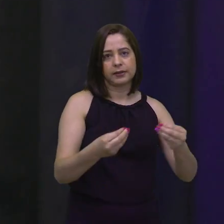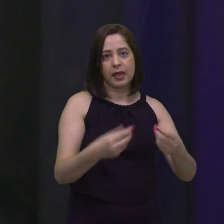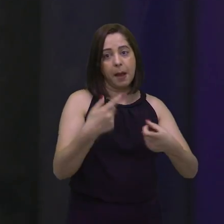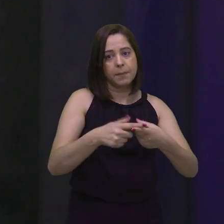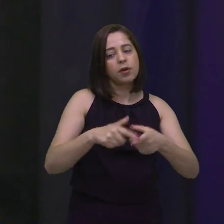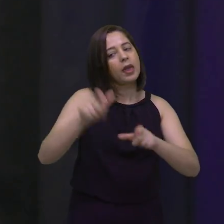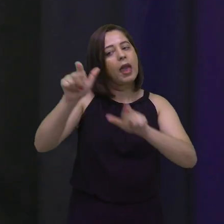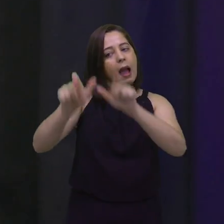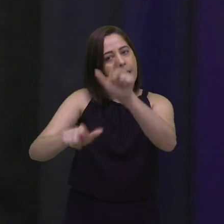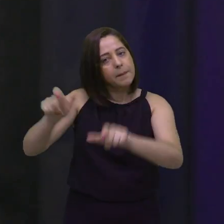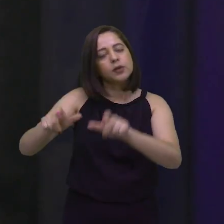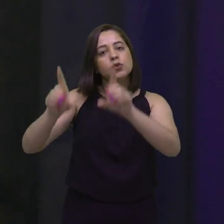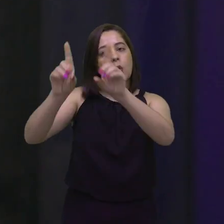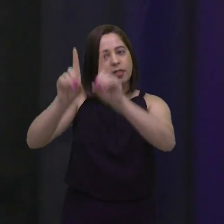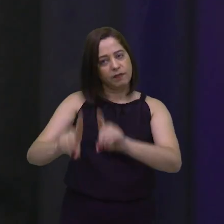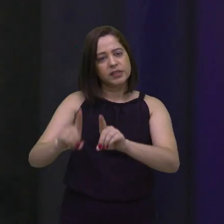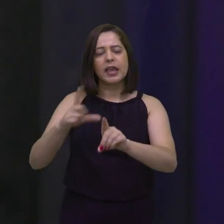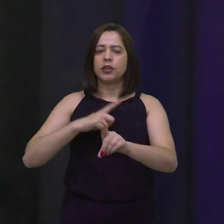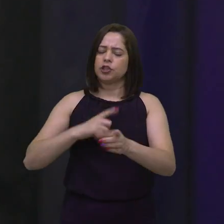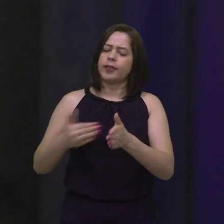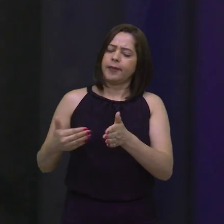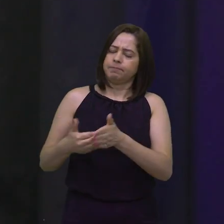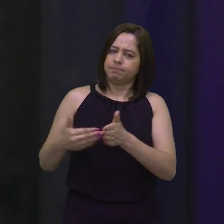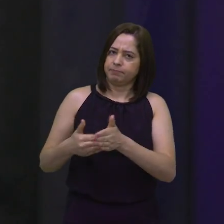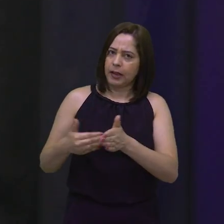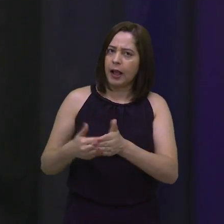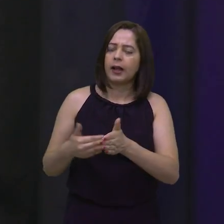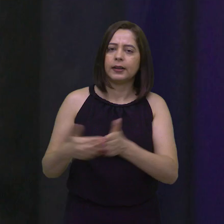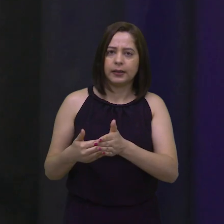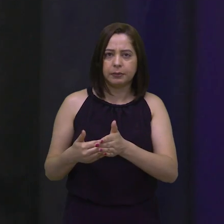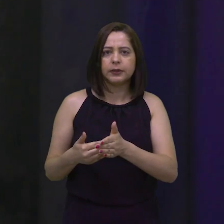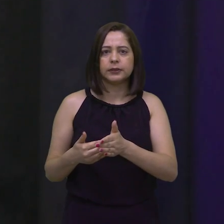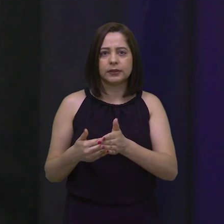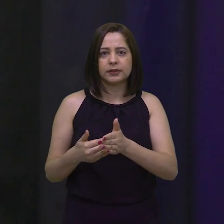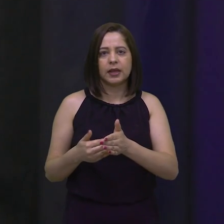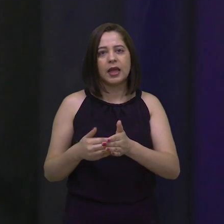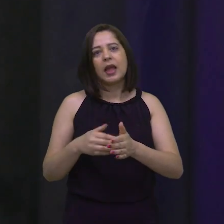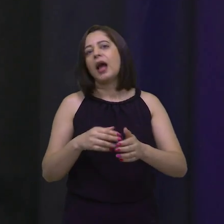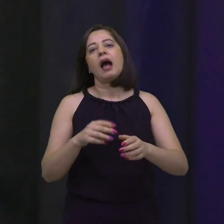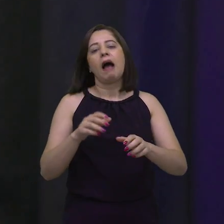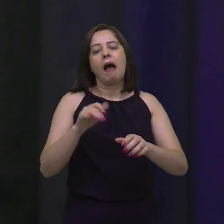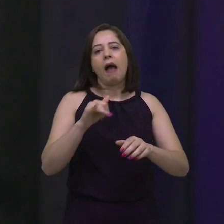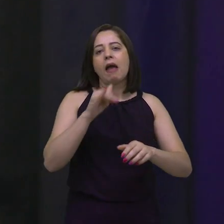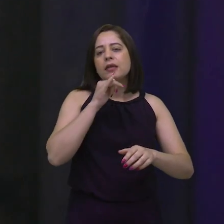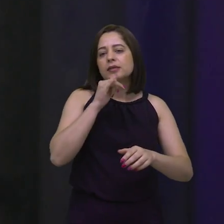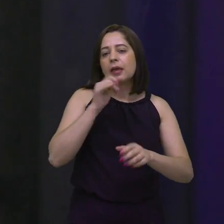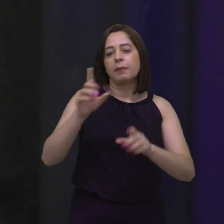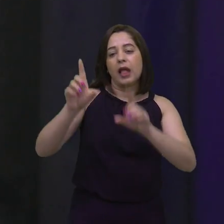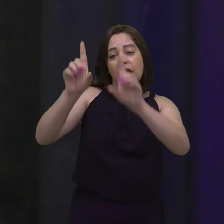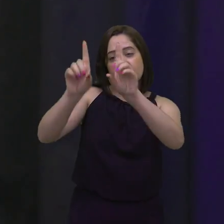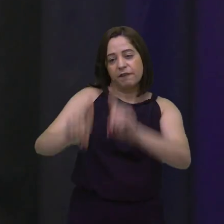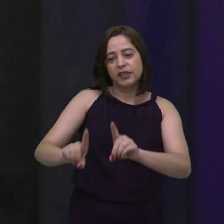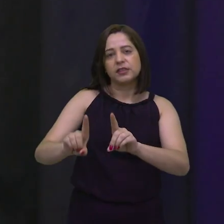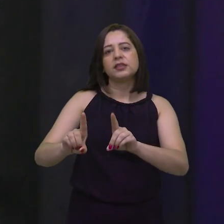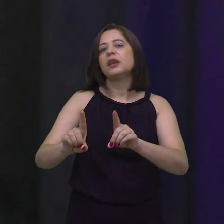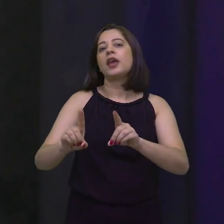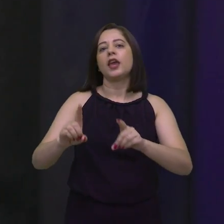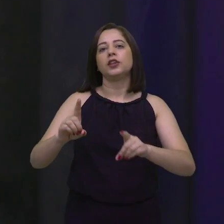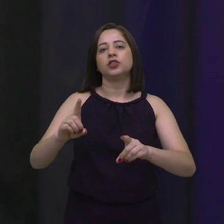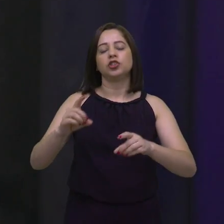com as suas limitações, seja a deficiência visível, que são os casos mais comuns das pessoas